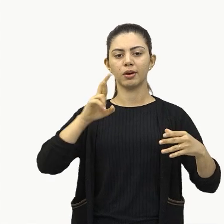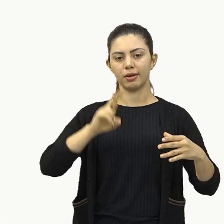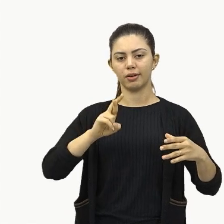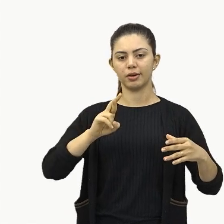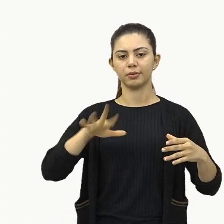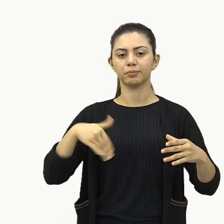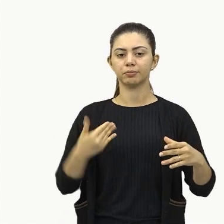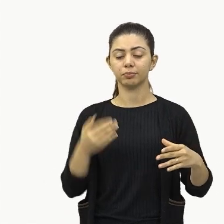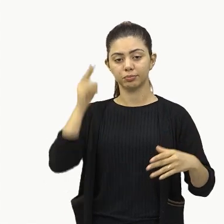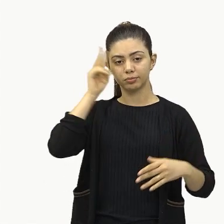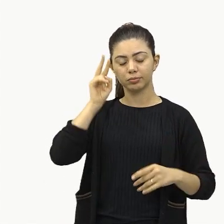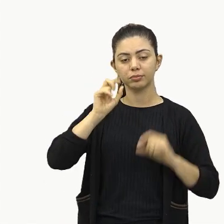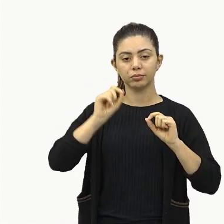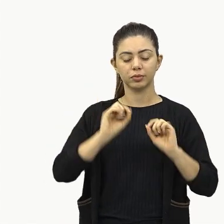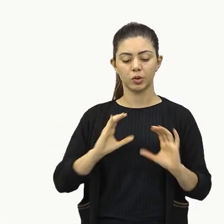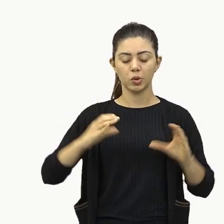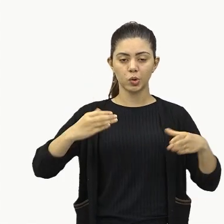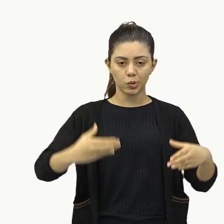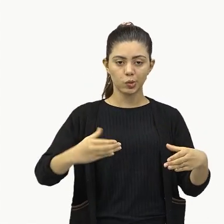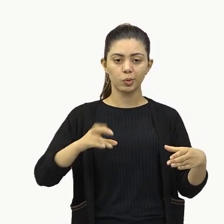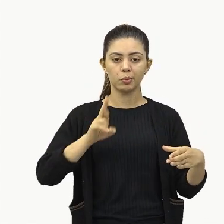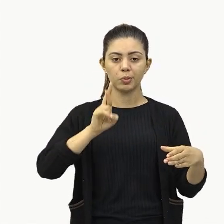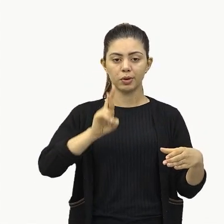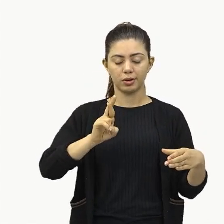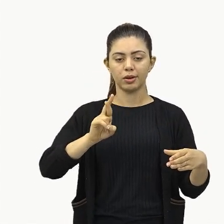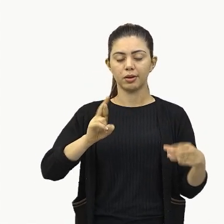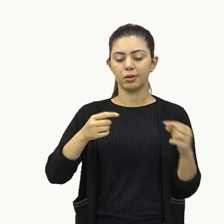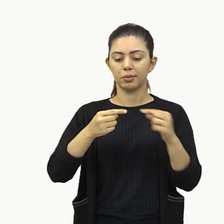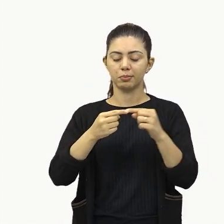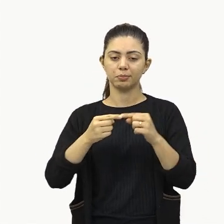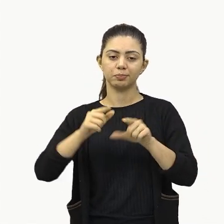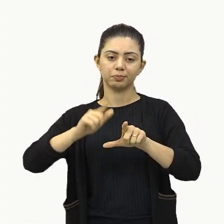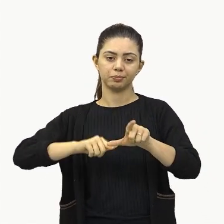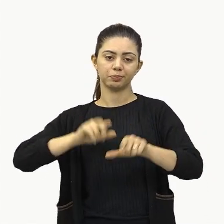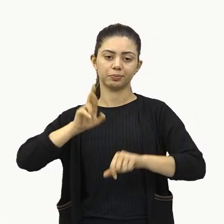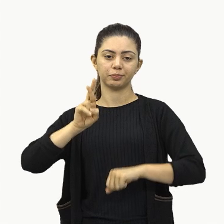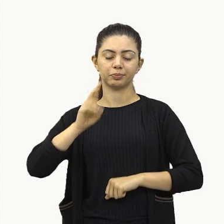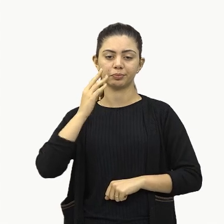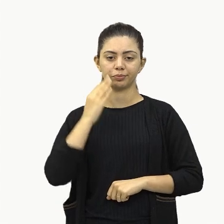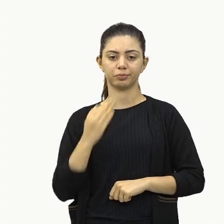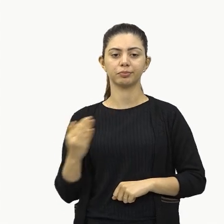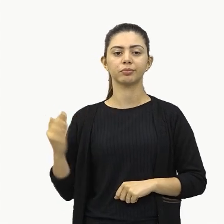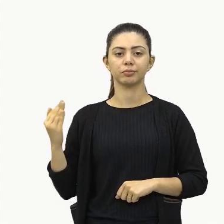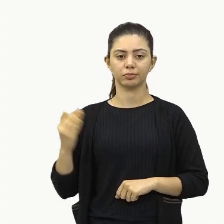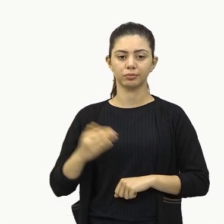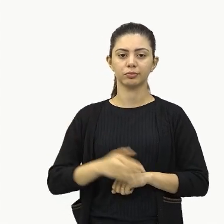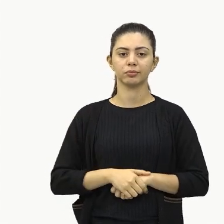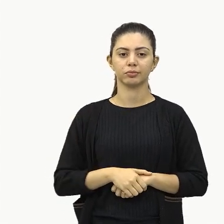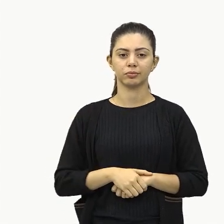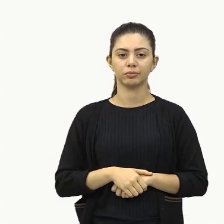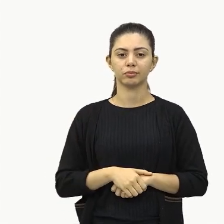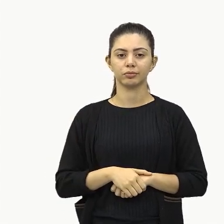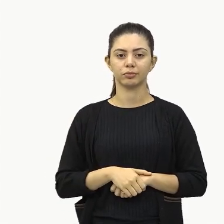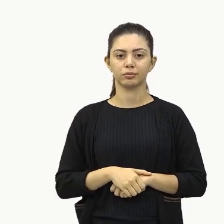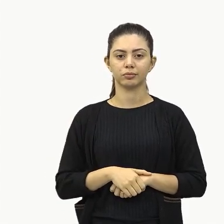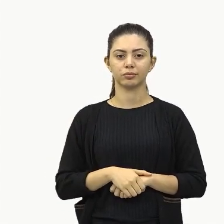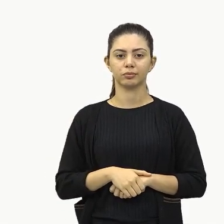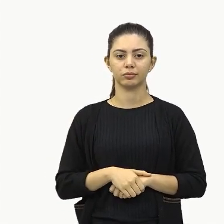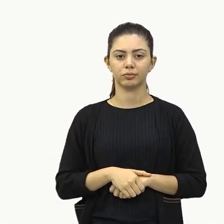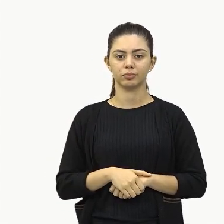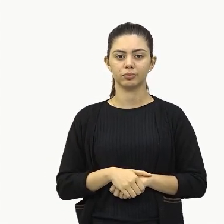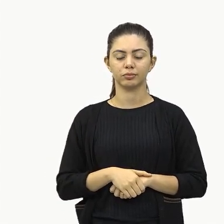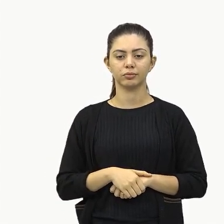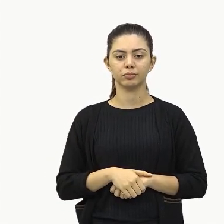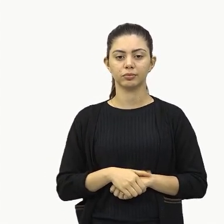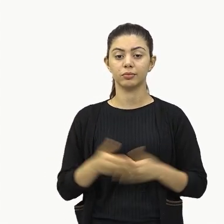conjunto dos números reais, ele é representado aí pela letra R. Avançando então aqui na